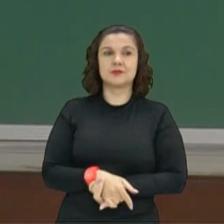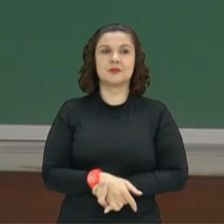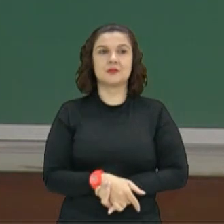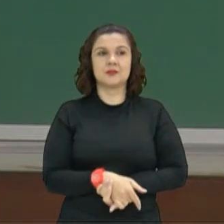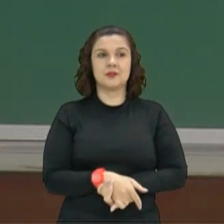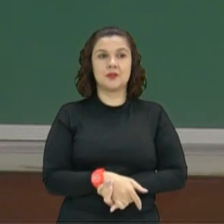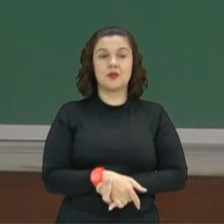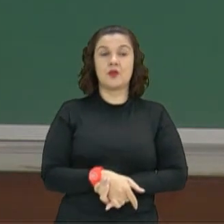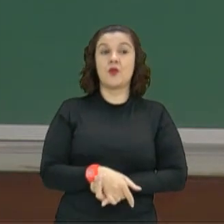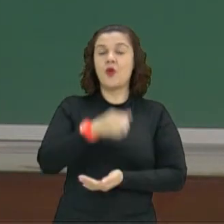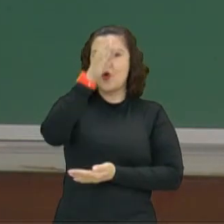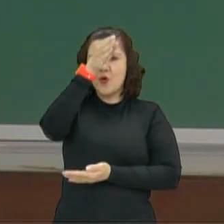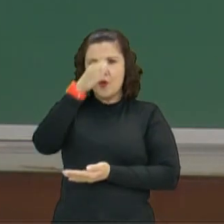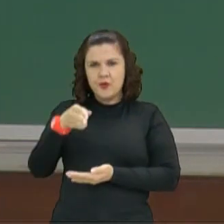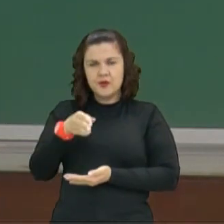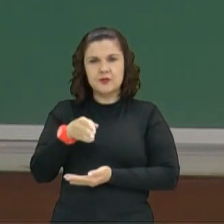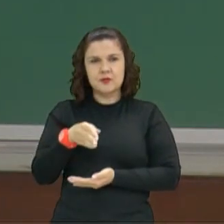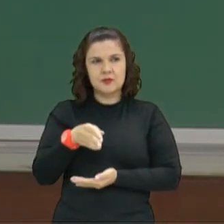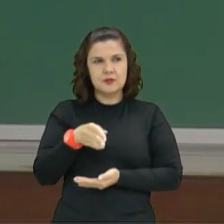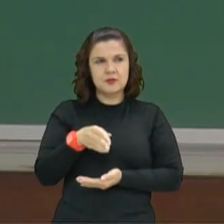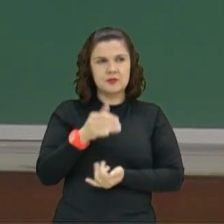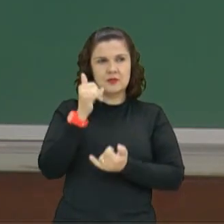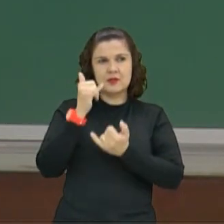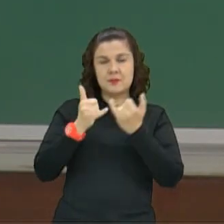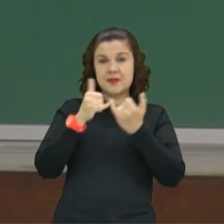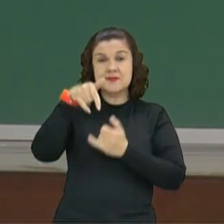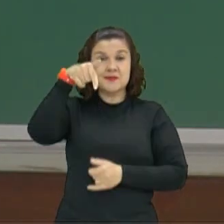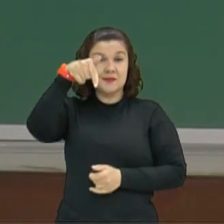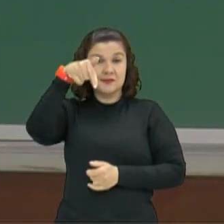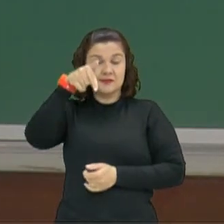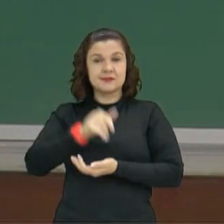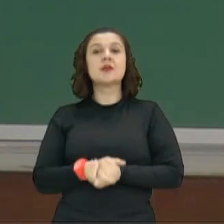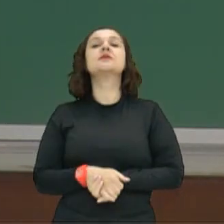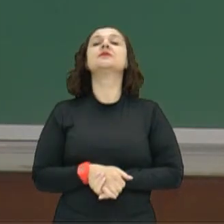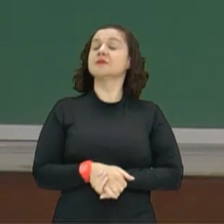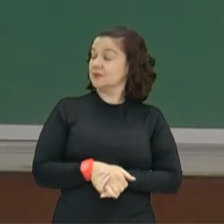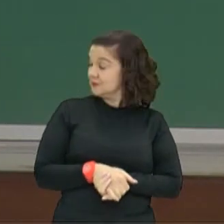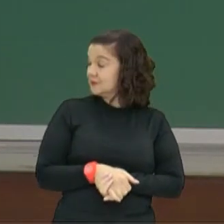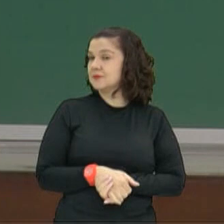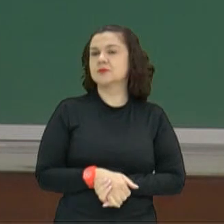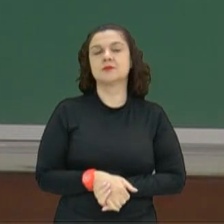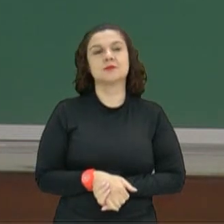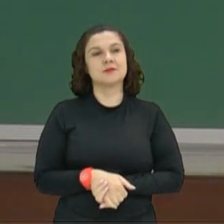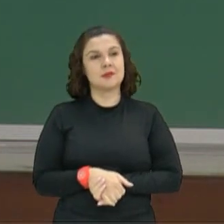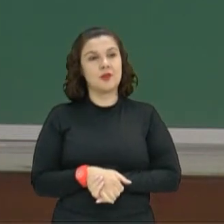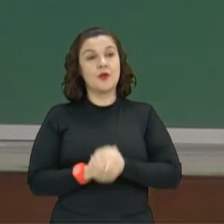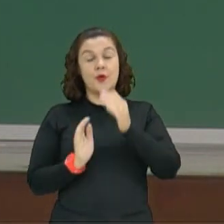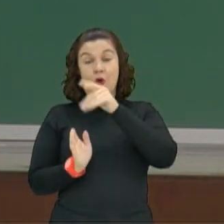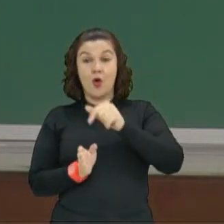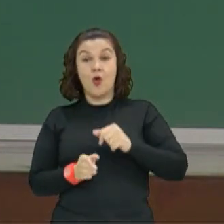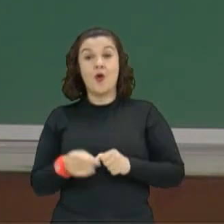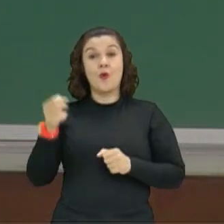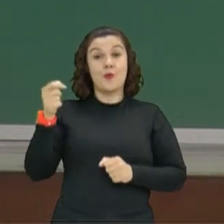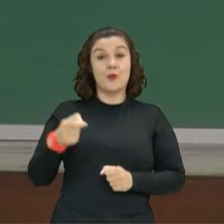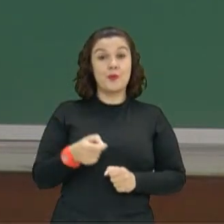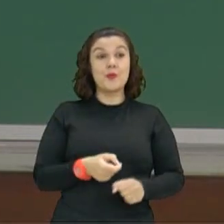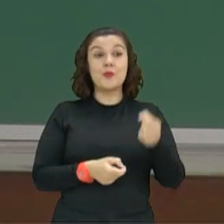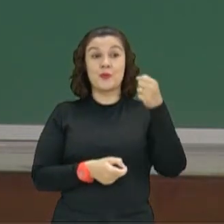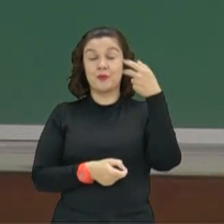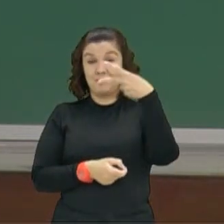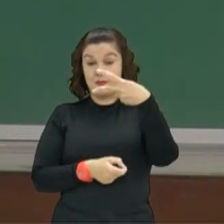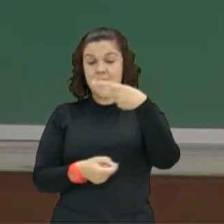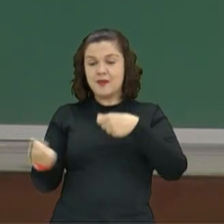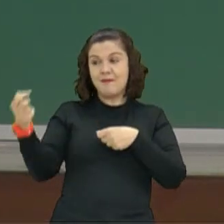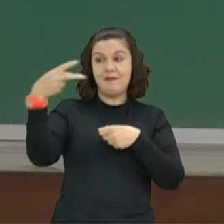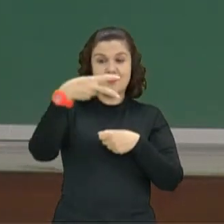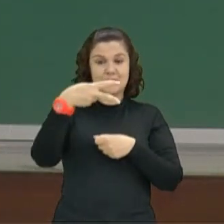símbolo, faz um cortinho. O que vai aparecer? Vai aparecer tipo, parece um número 7. Isso. E se você cortar o de baixo, vai aparecer, parece um número